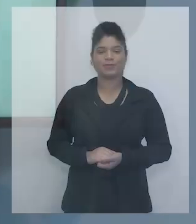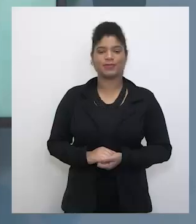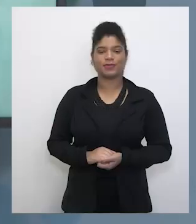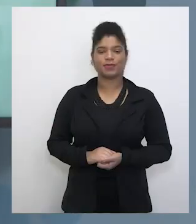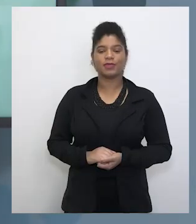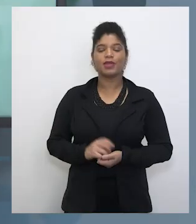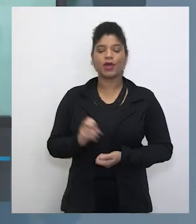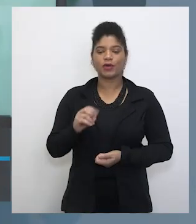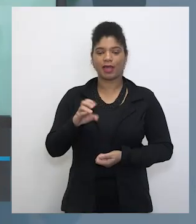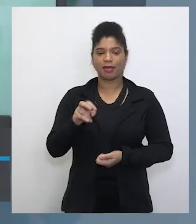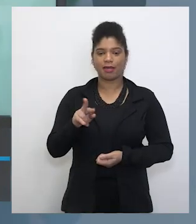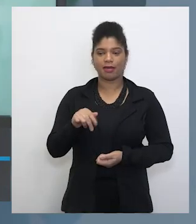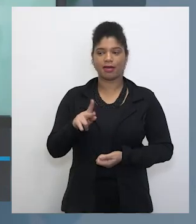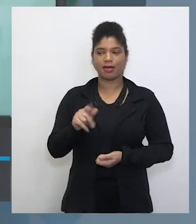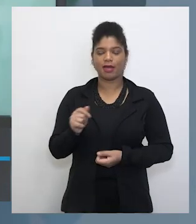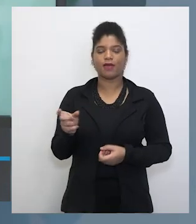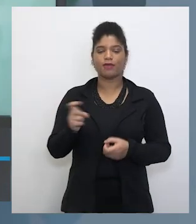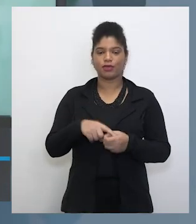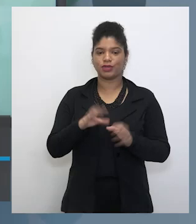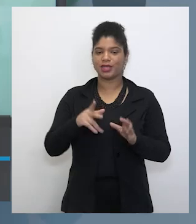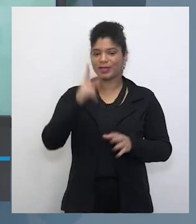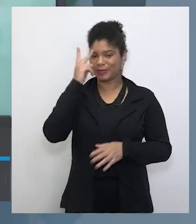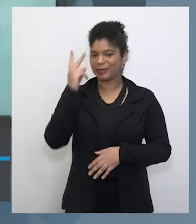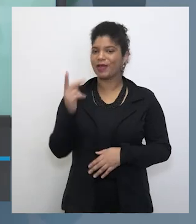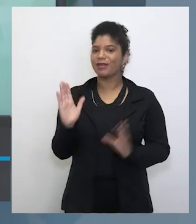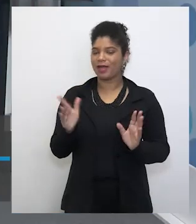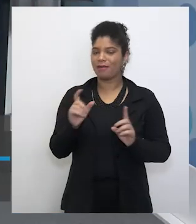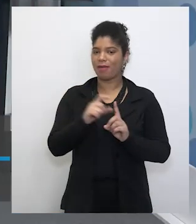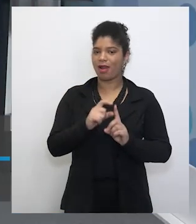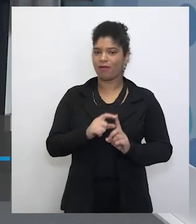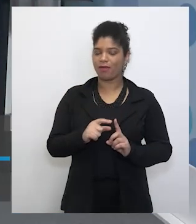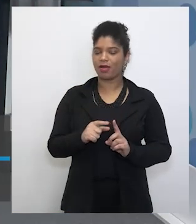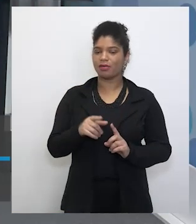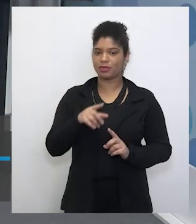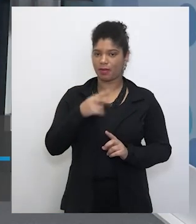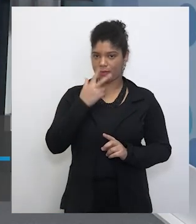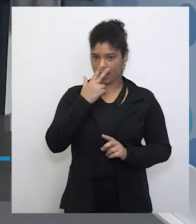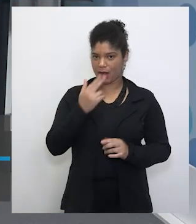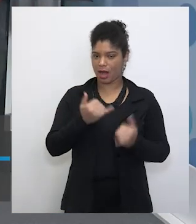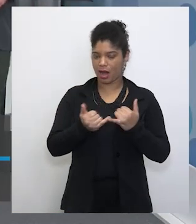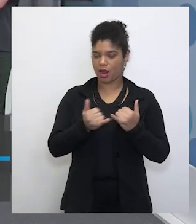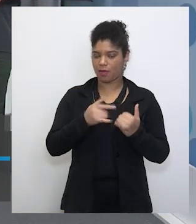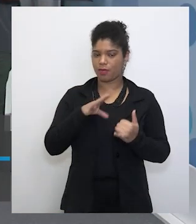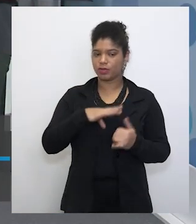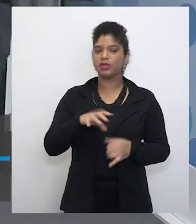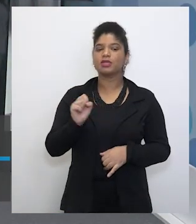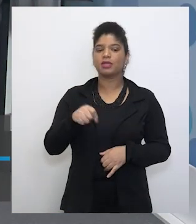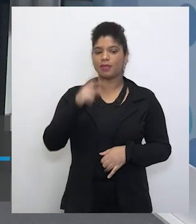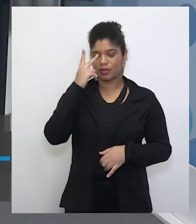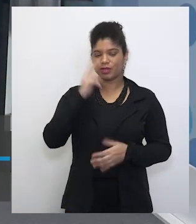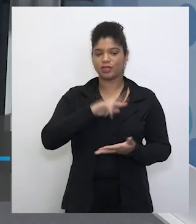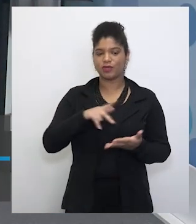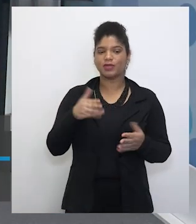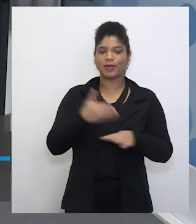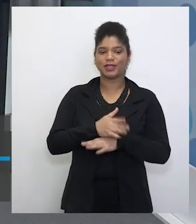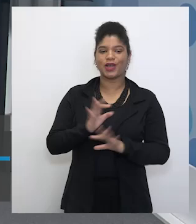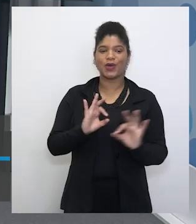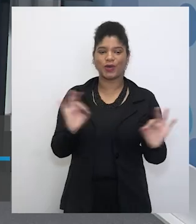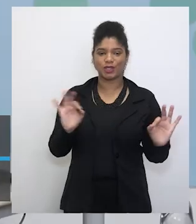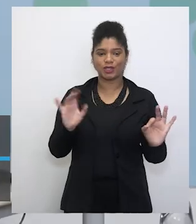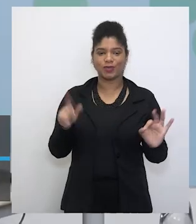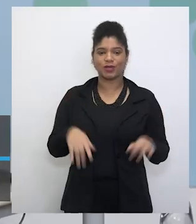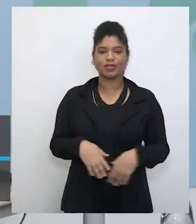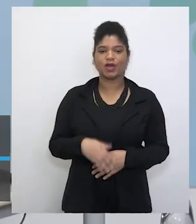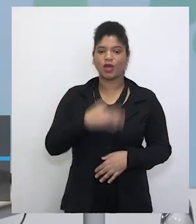Ok, Érica, we are back. Já deu tempo daí o povo falar as cognatas, né? Sim. Manda então para mim aí, vai Muita gente falando. participando, ótimo.